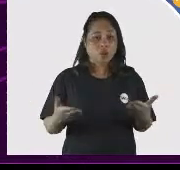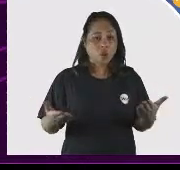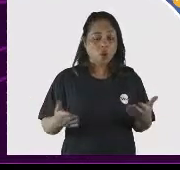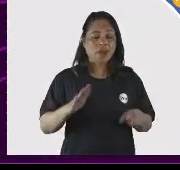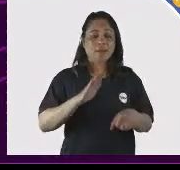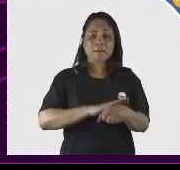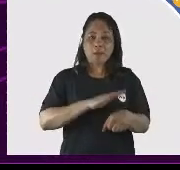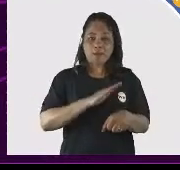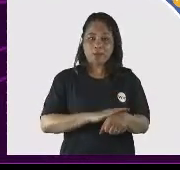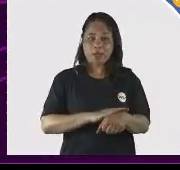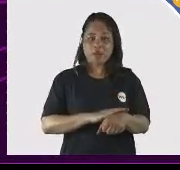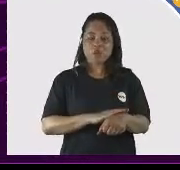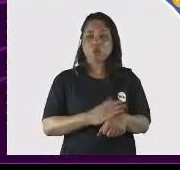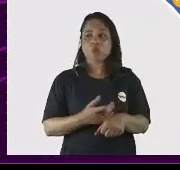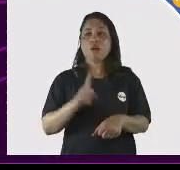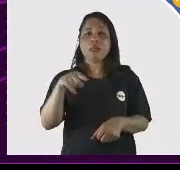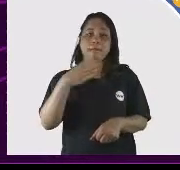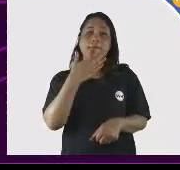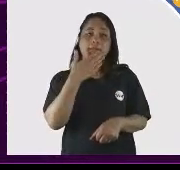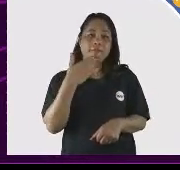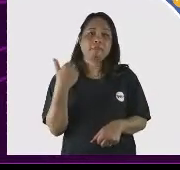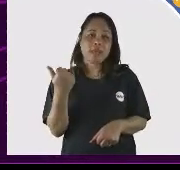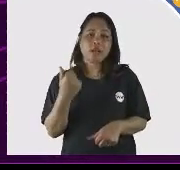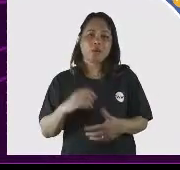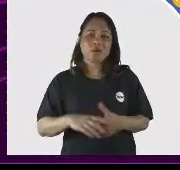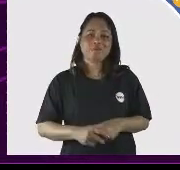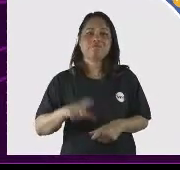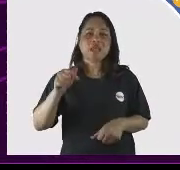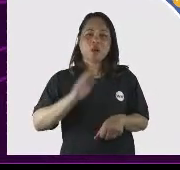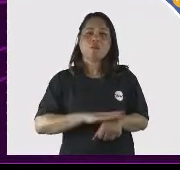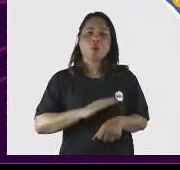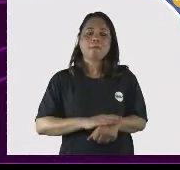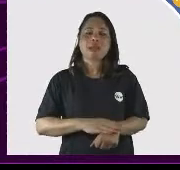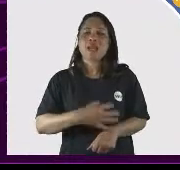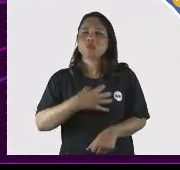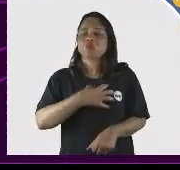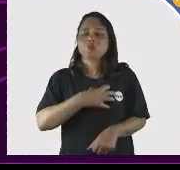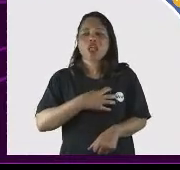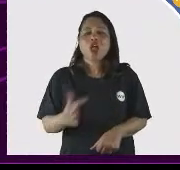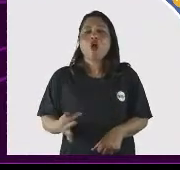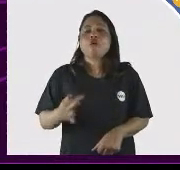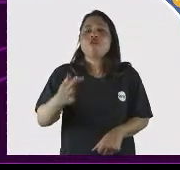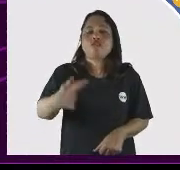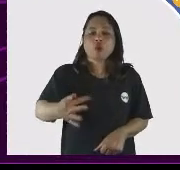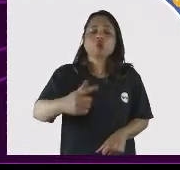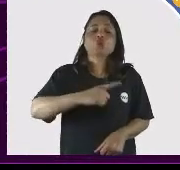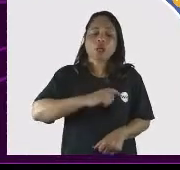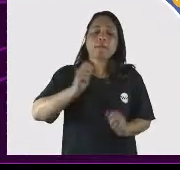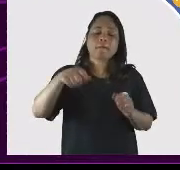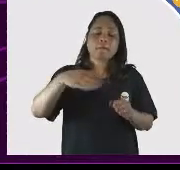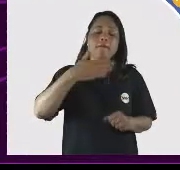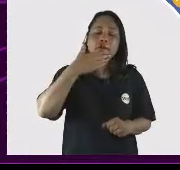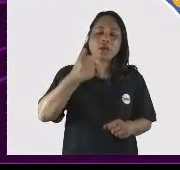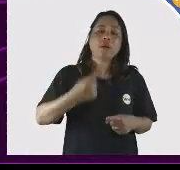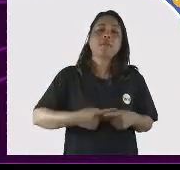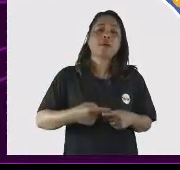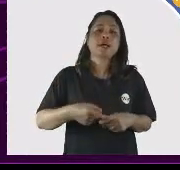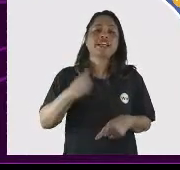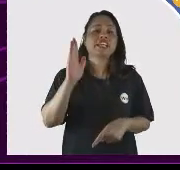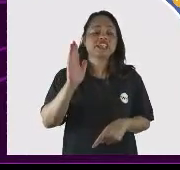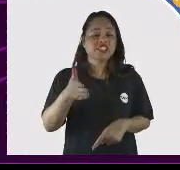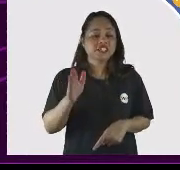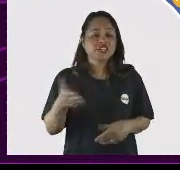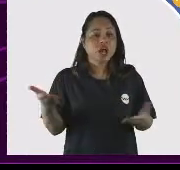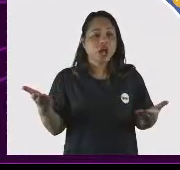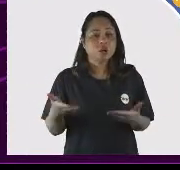ele é muito melhor é um cenário mais promissor por que ele já estão conseguindo mostrar